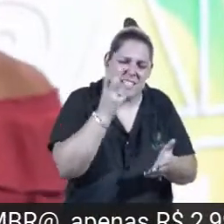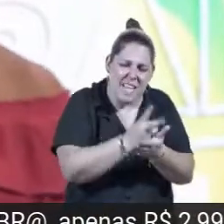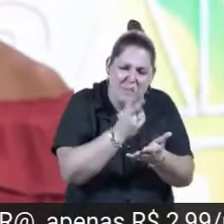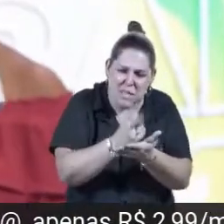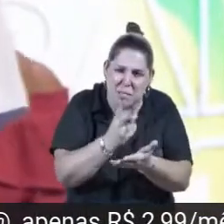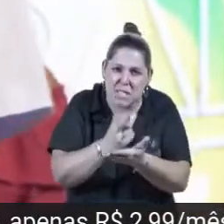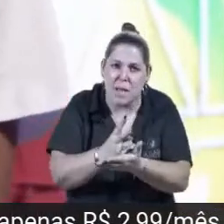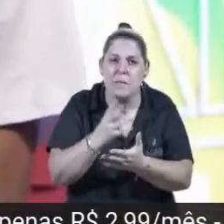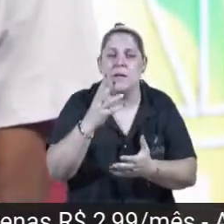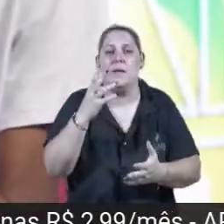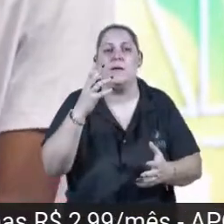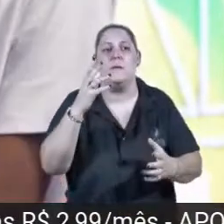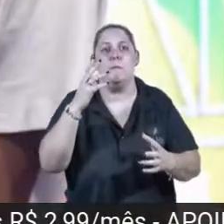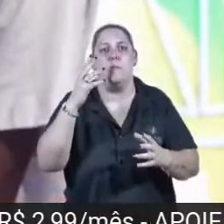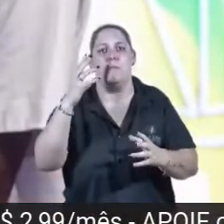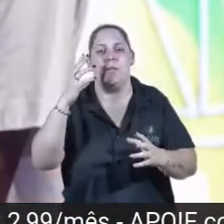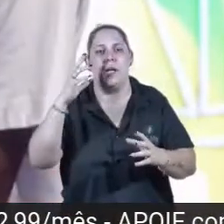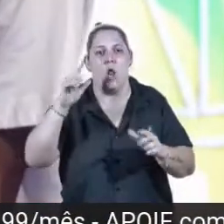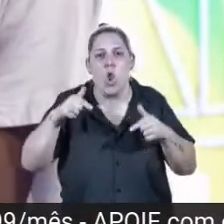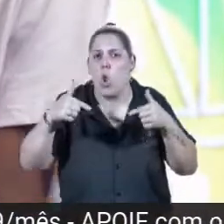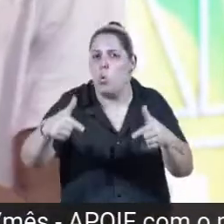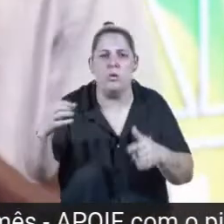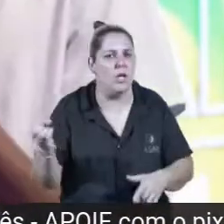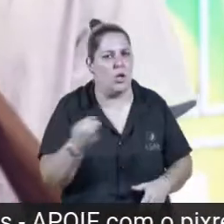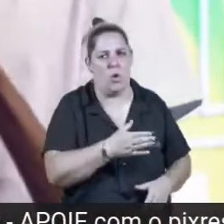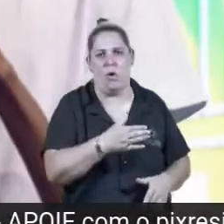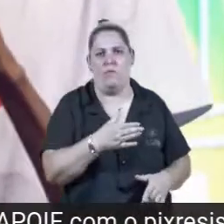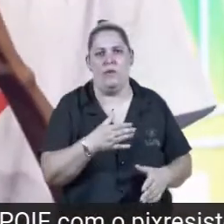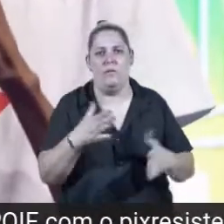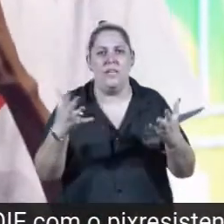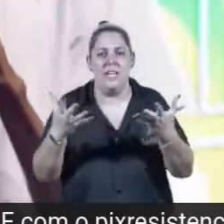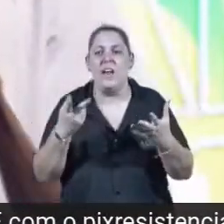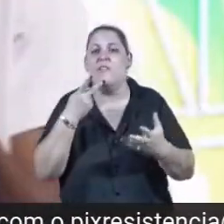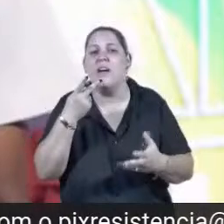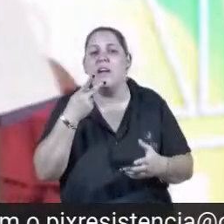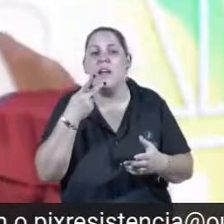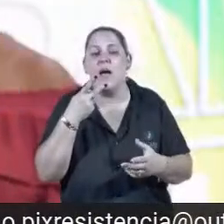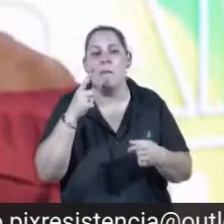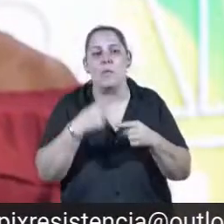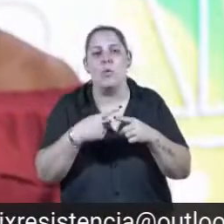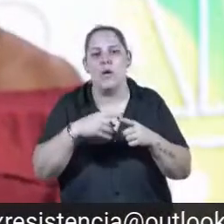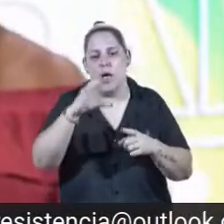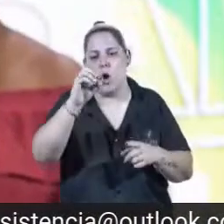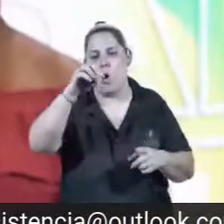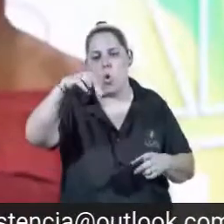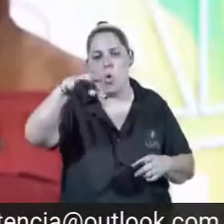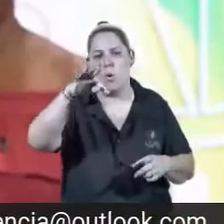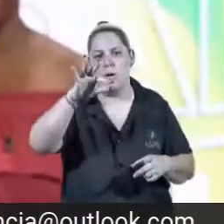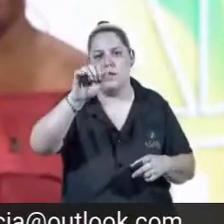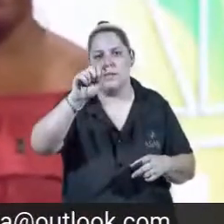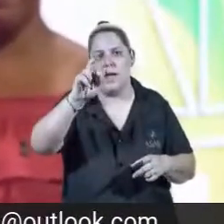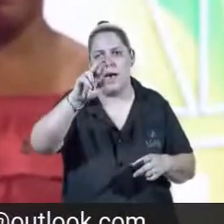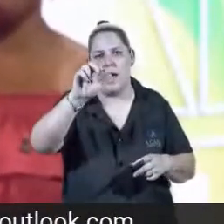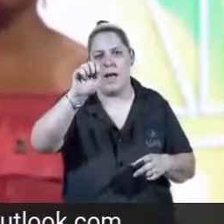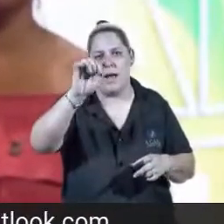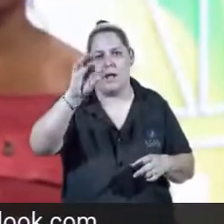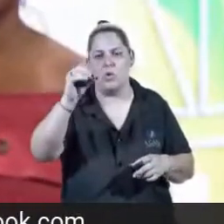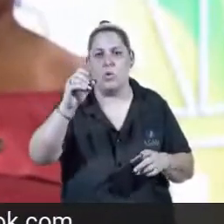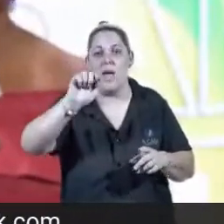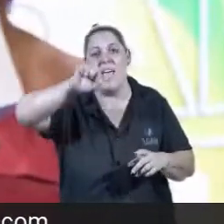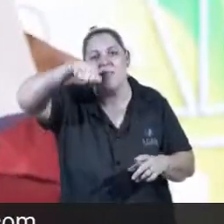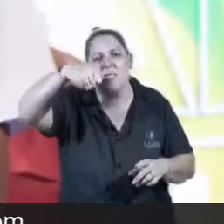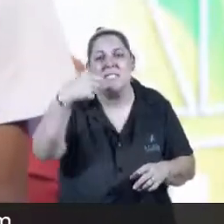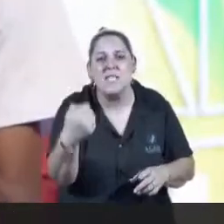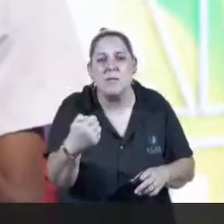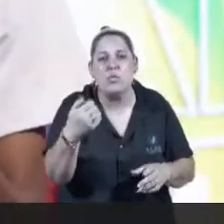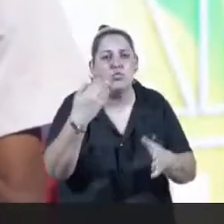E eu queria muito destacar isso, porque você, Contarato, você simboliza aquilo que há de bom na nova política capixaba,